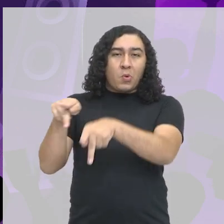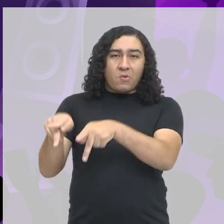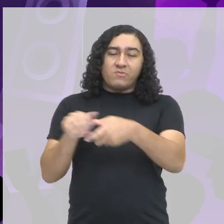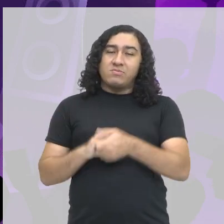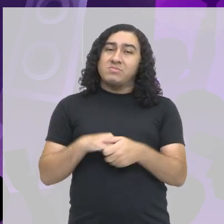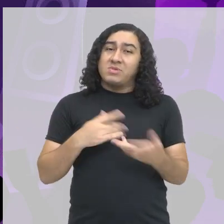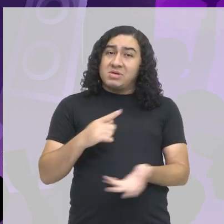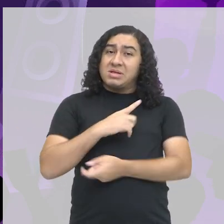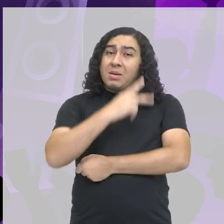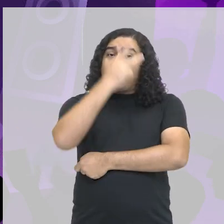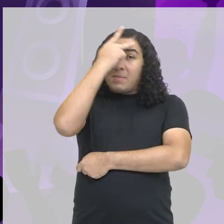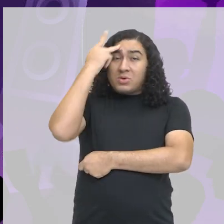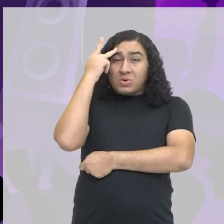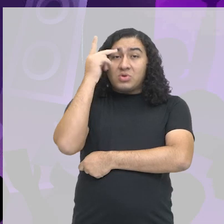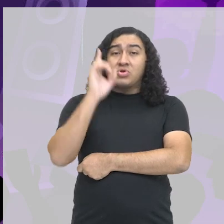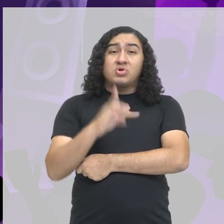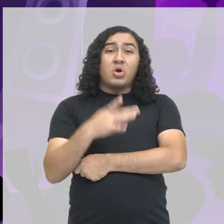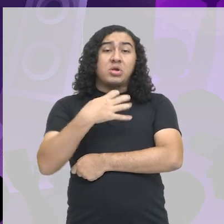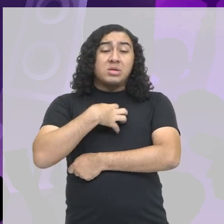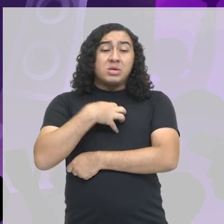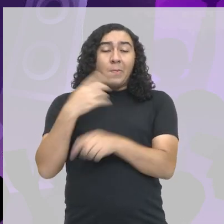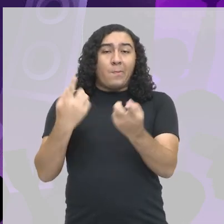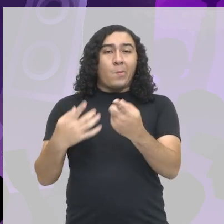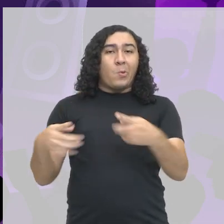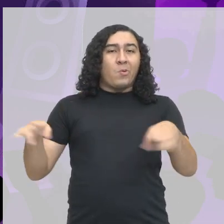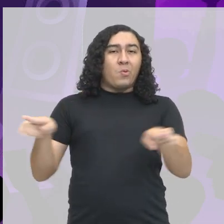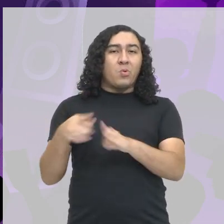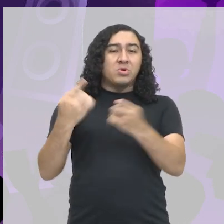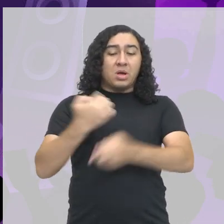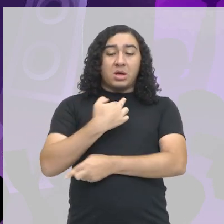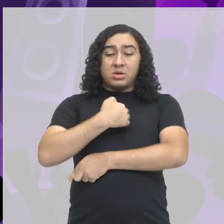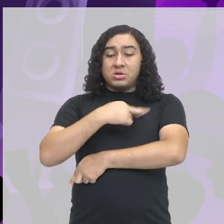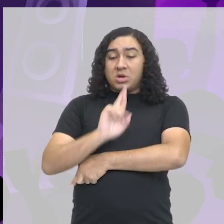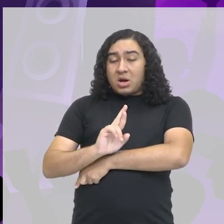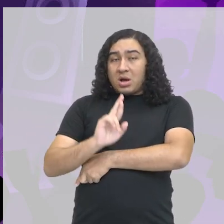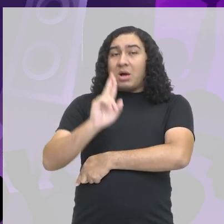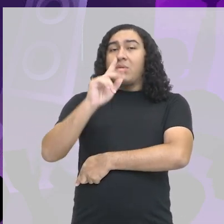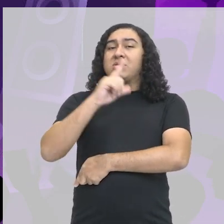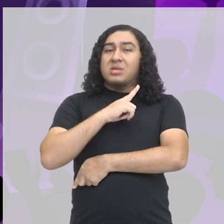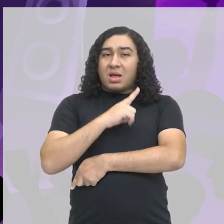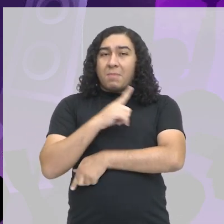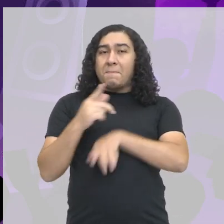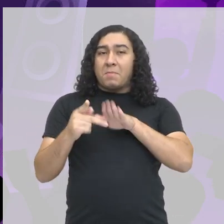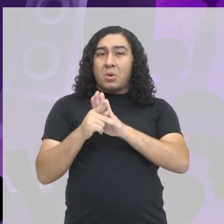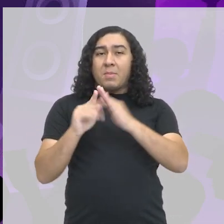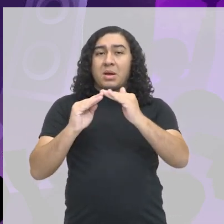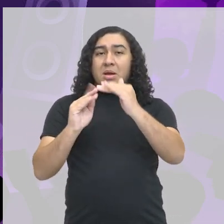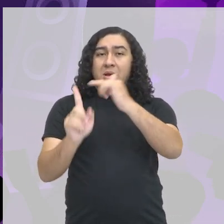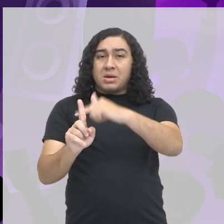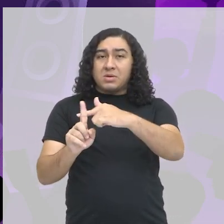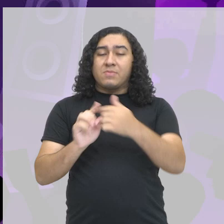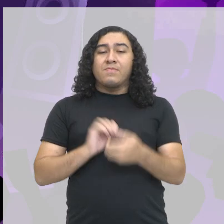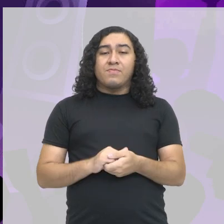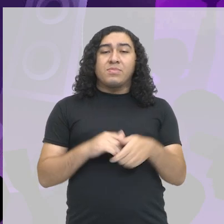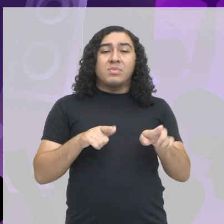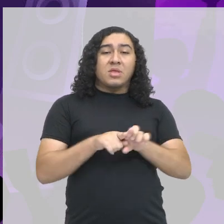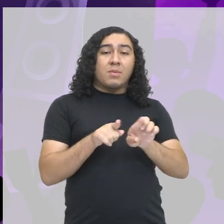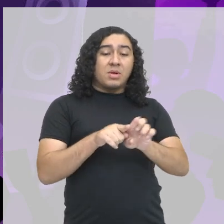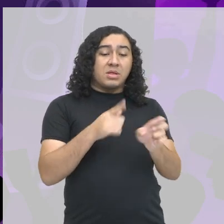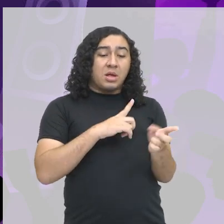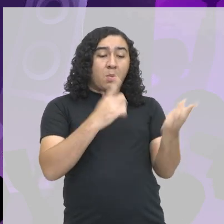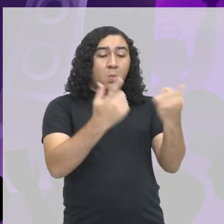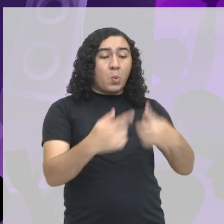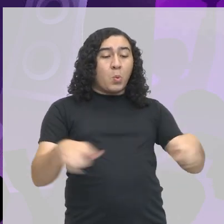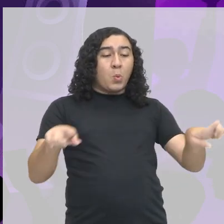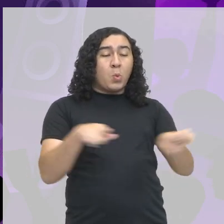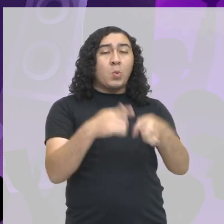tem pessoas que ouvem apenas músicas religiosas, músicas de louvor, e outras ouvem música para